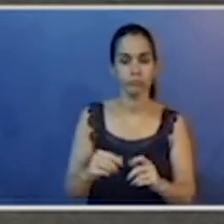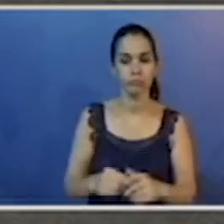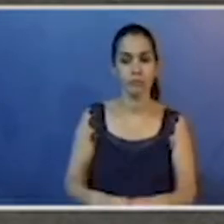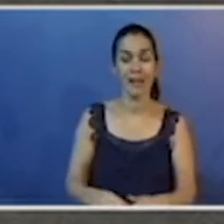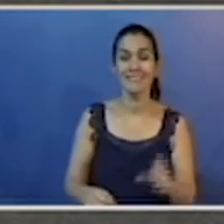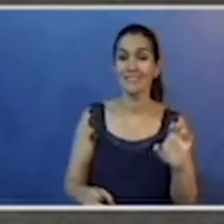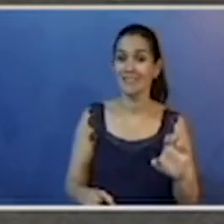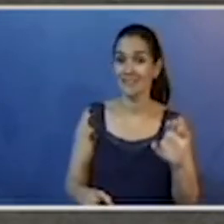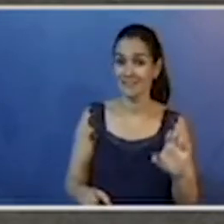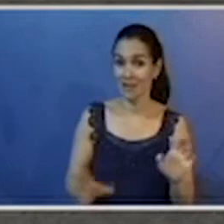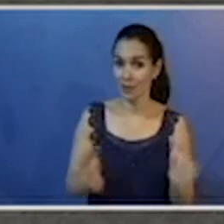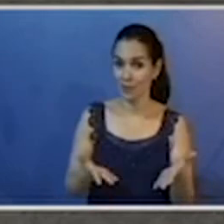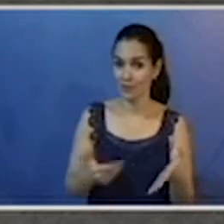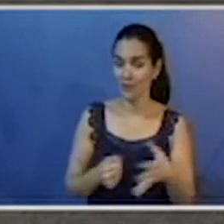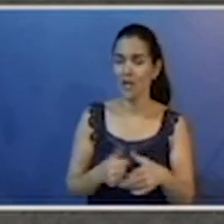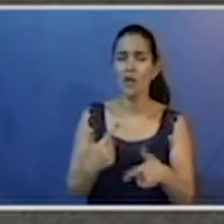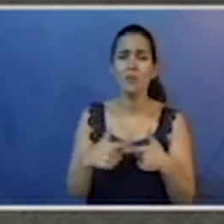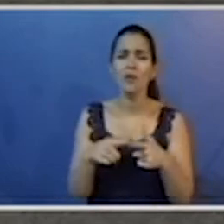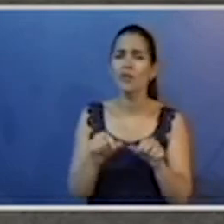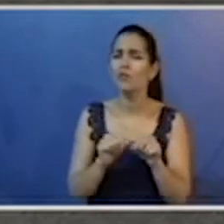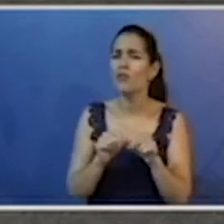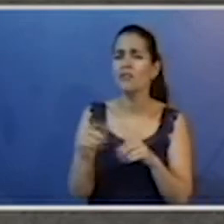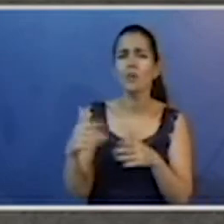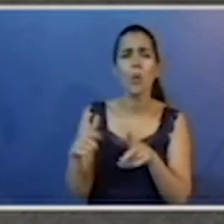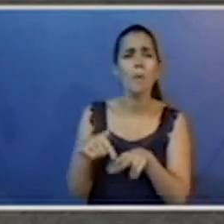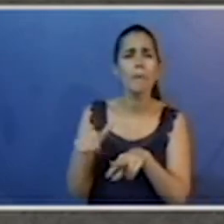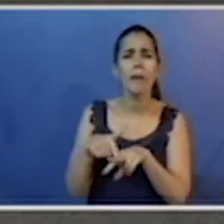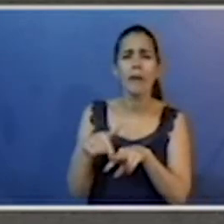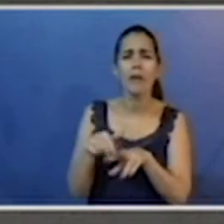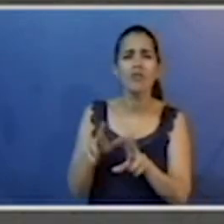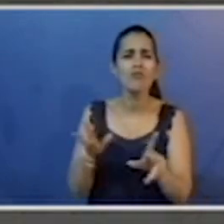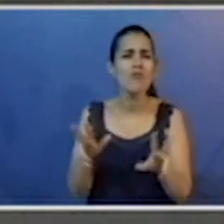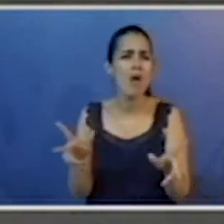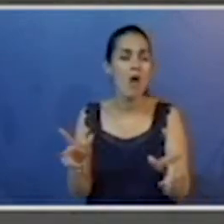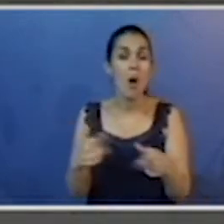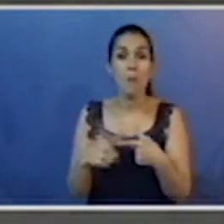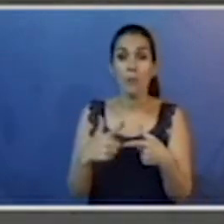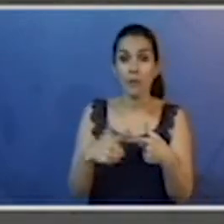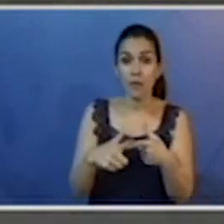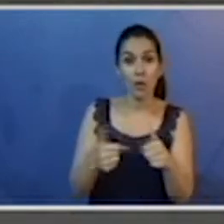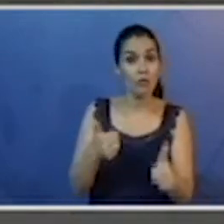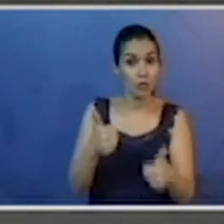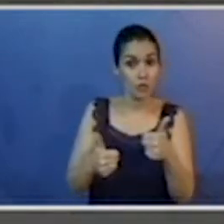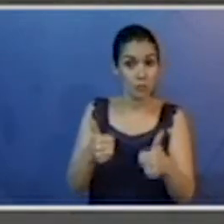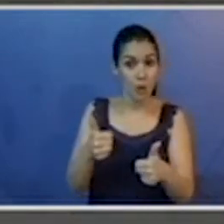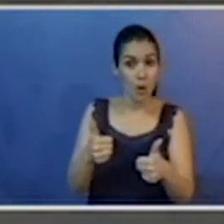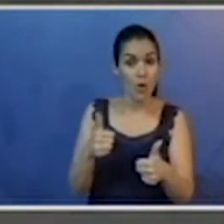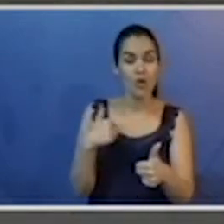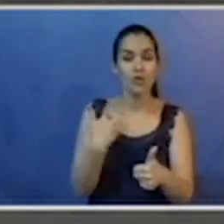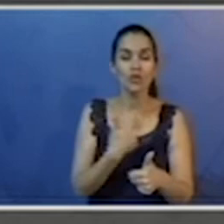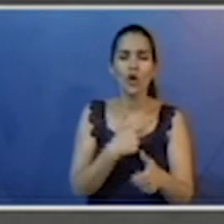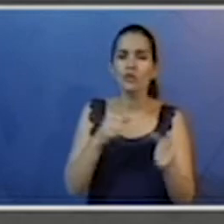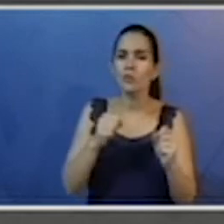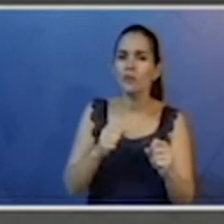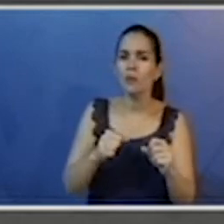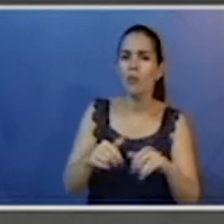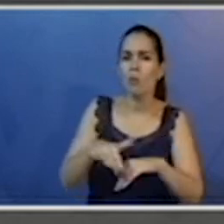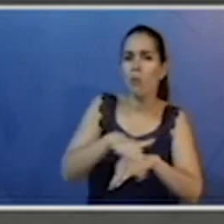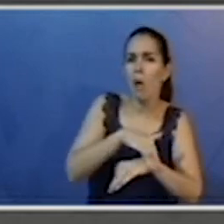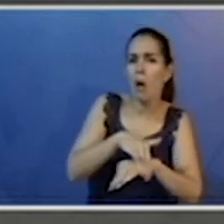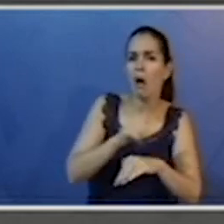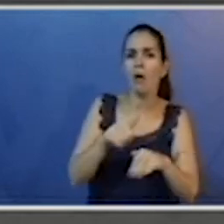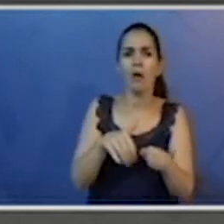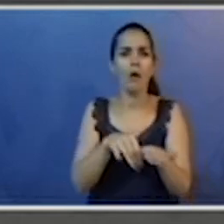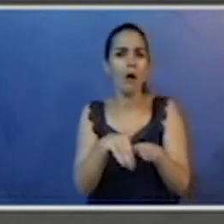porque eu tô fazendo tudo isso com os pés diferentes um jogo numa brincadeira cada hora a gente foi estou usando uma parte do pé diferente